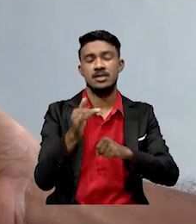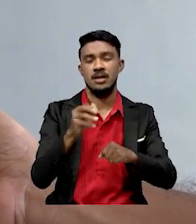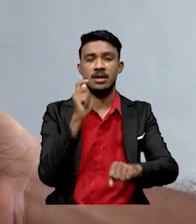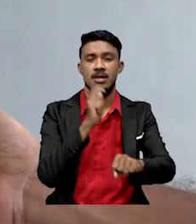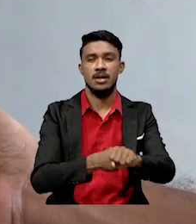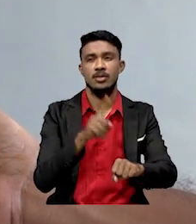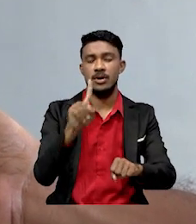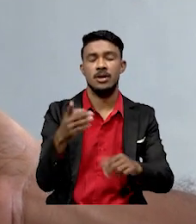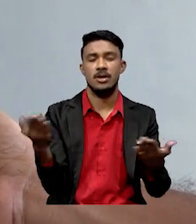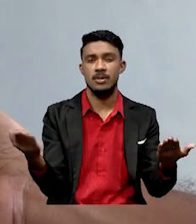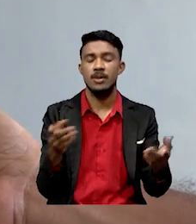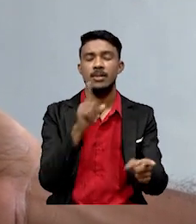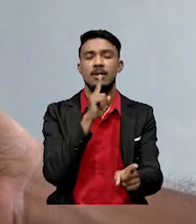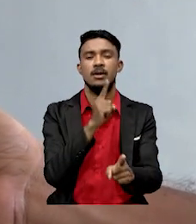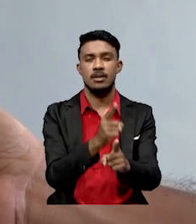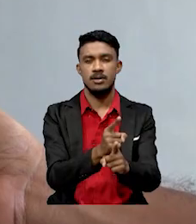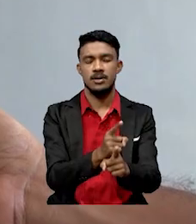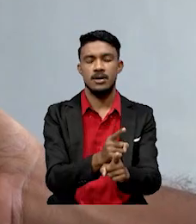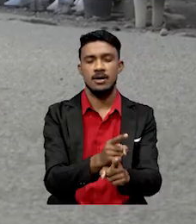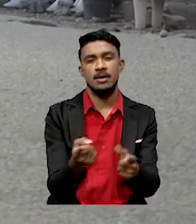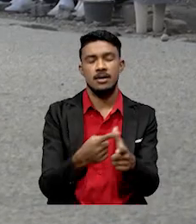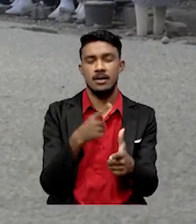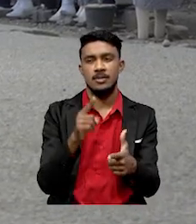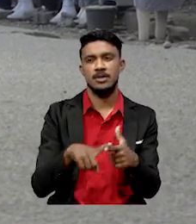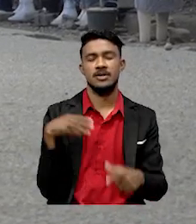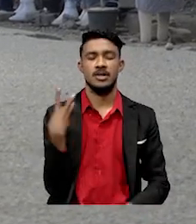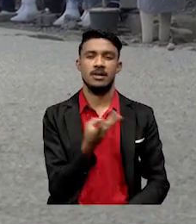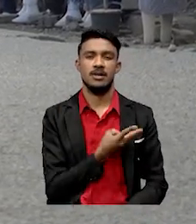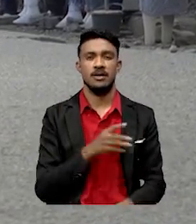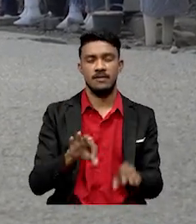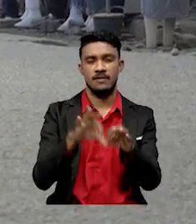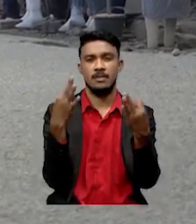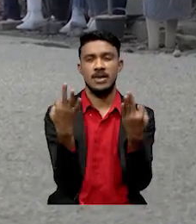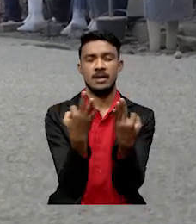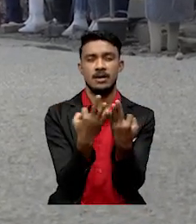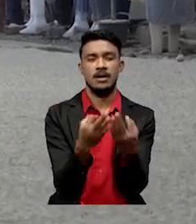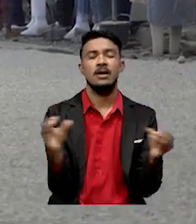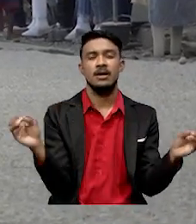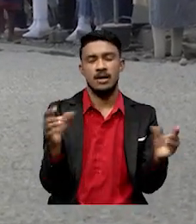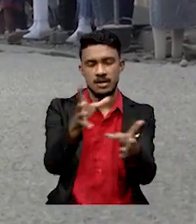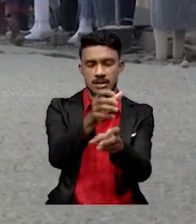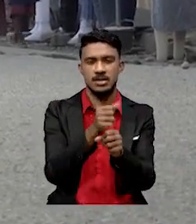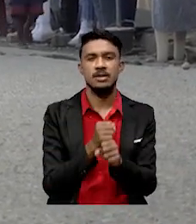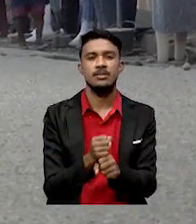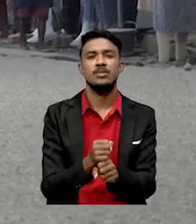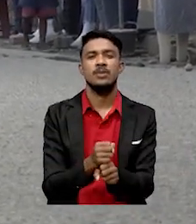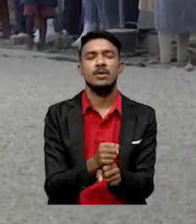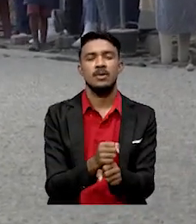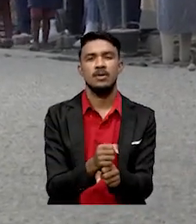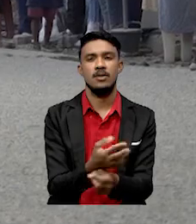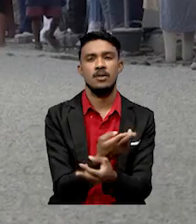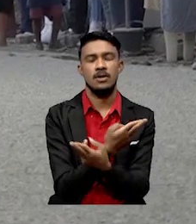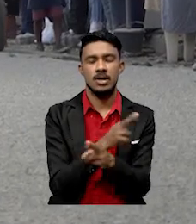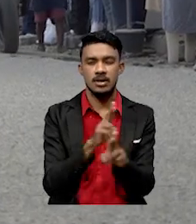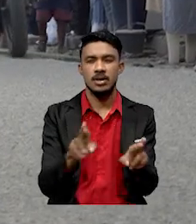ida kalian lutang. Da rumah ita familia nula dung simu realidade ida ne.